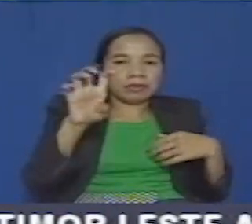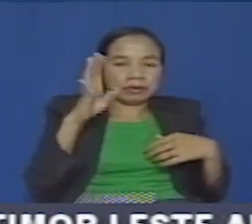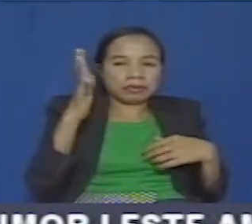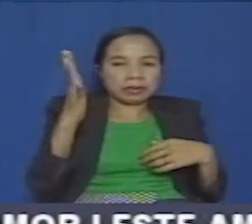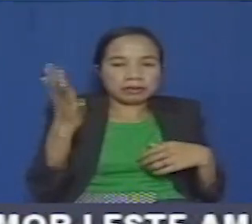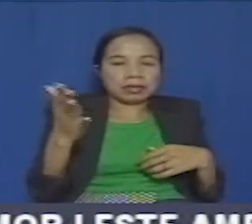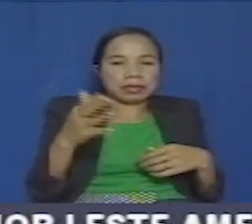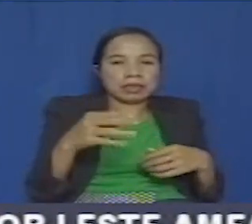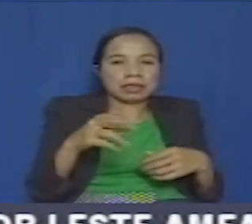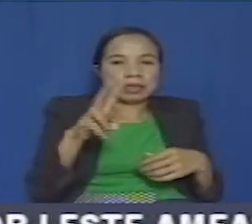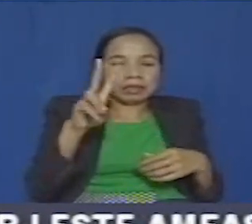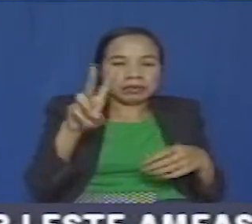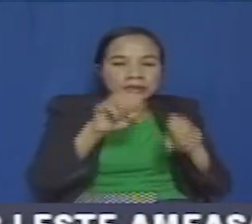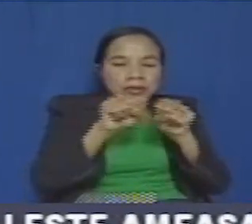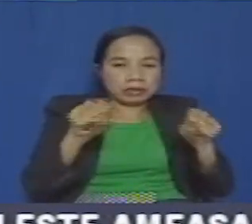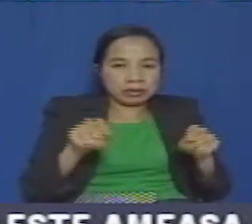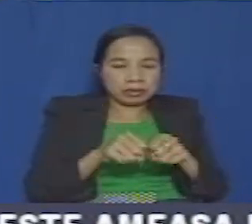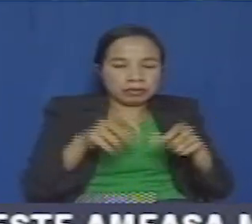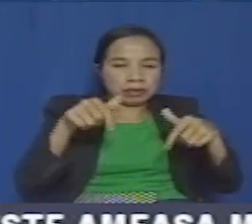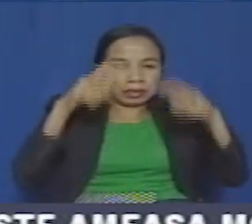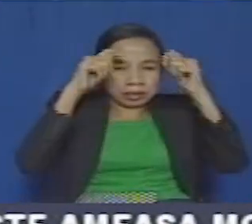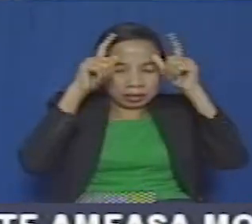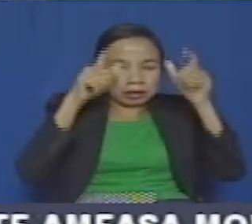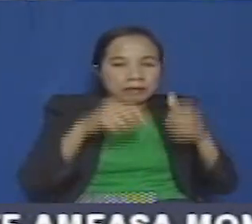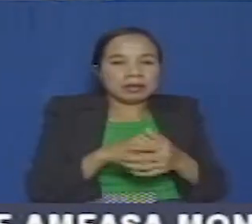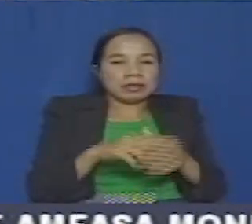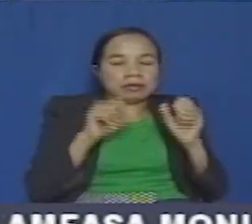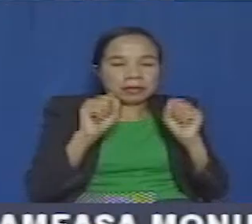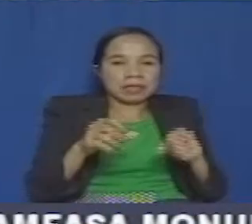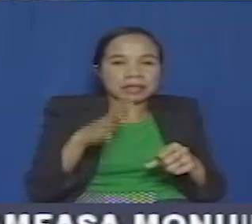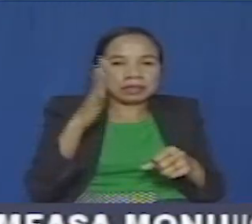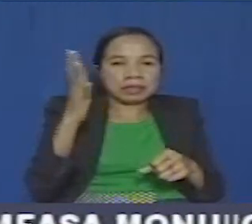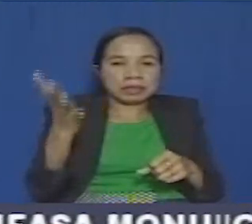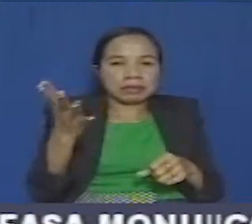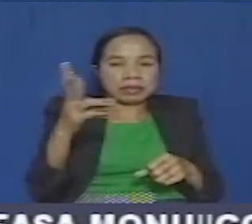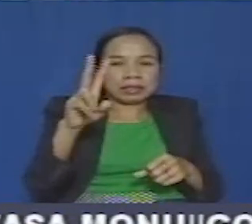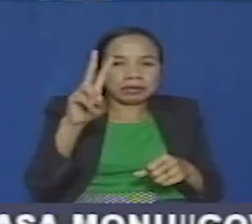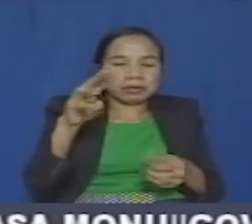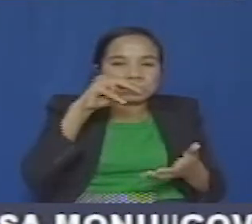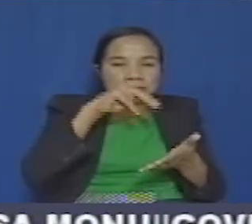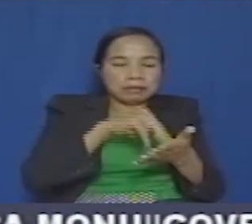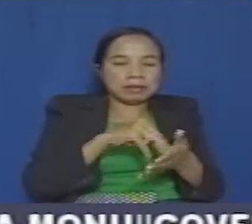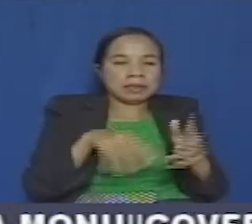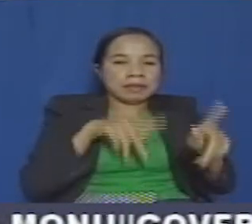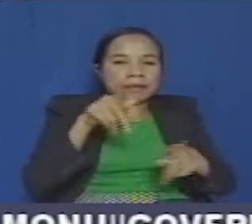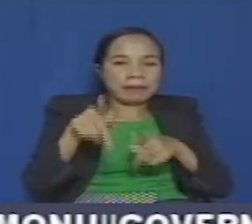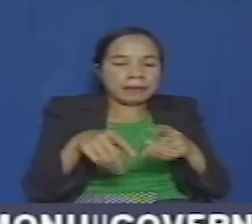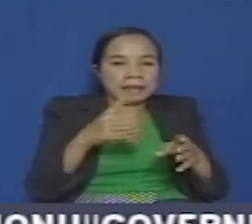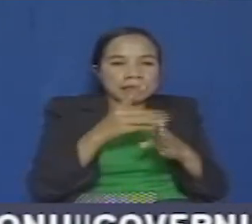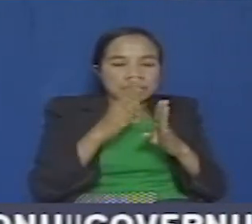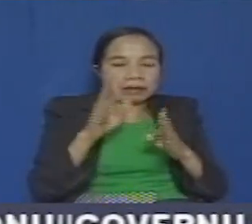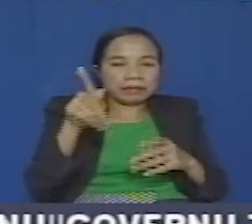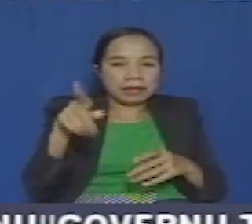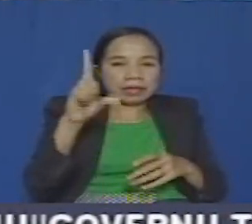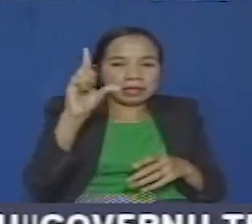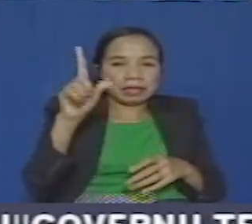452 suco em Timor-Laran e também ia ter uma estrutura de 52 mil apoiantes. Coordenador